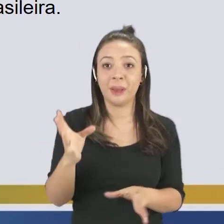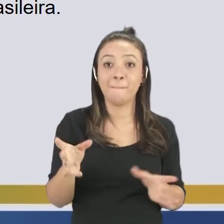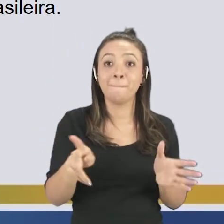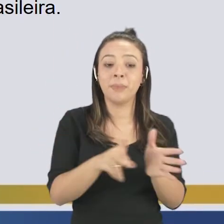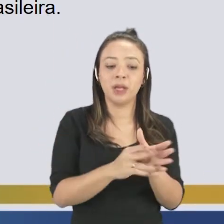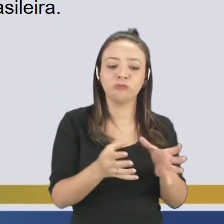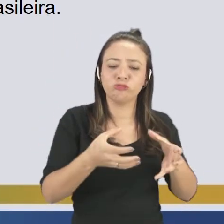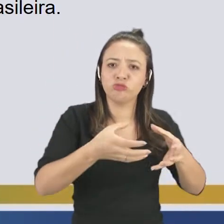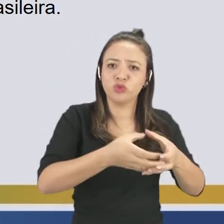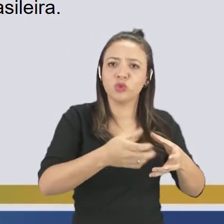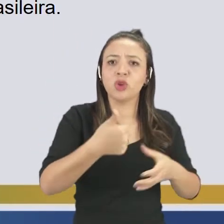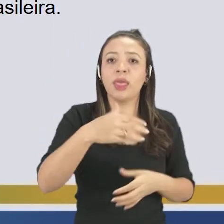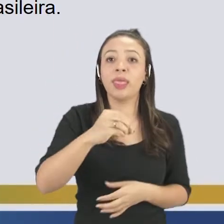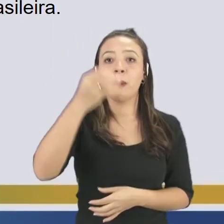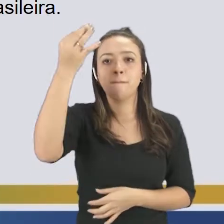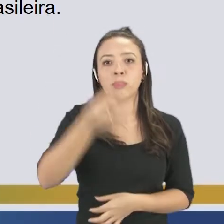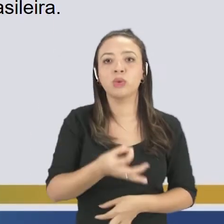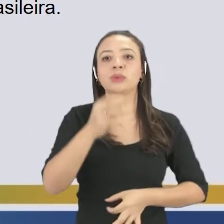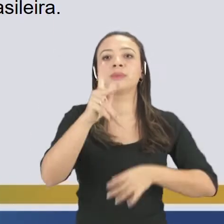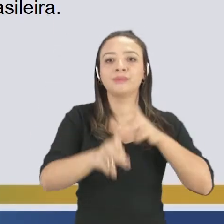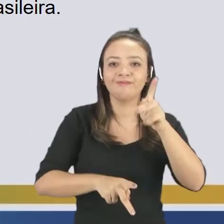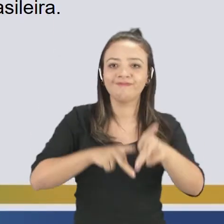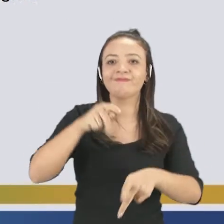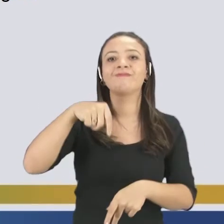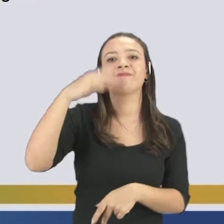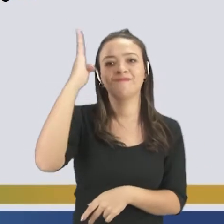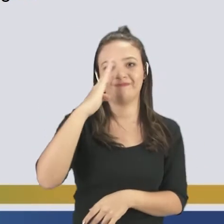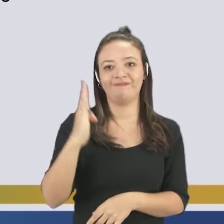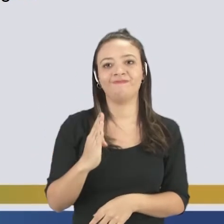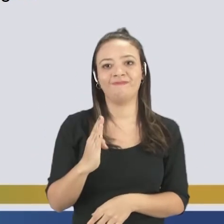de 10% da população brasileira.